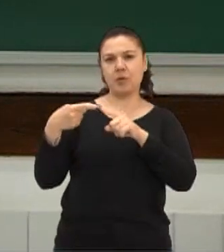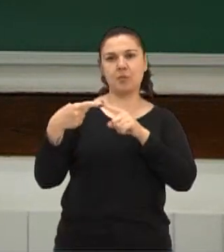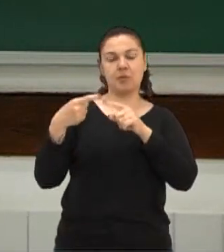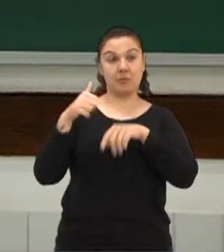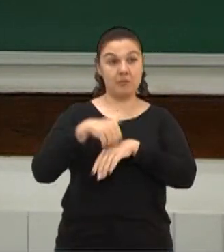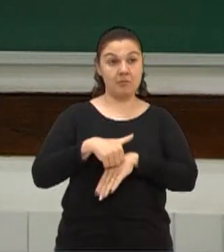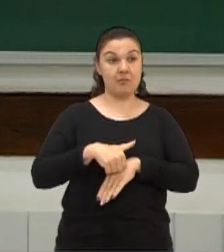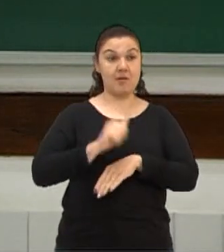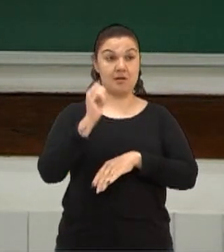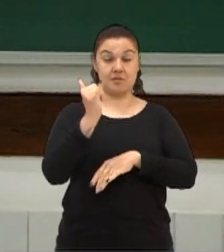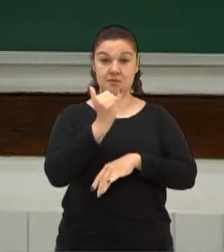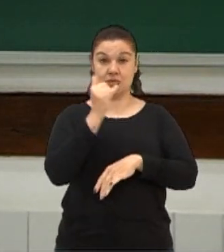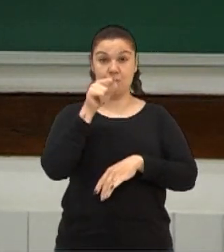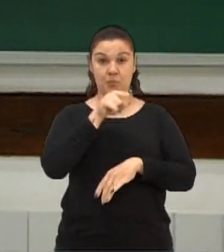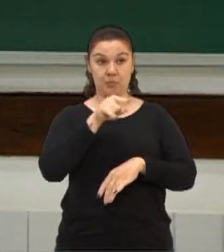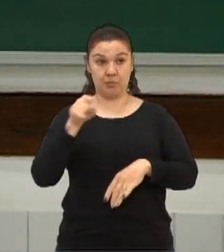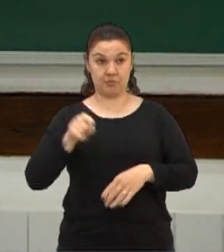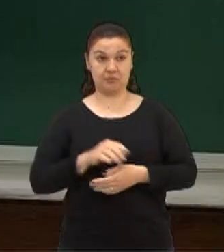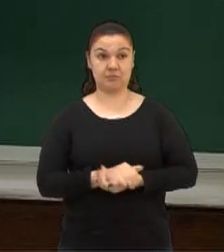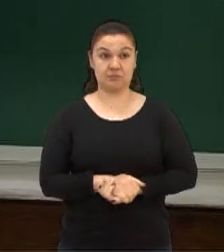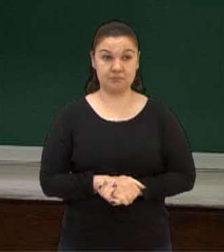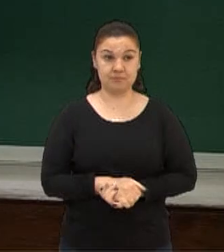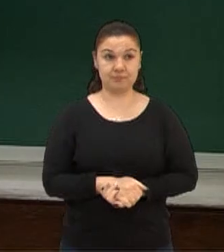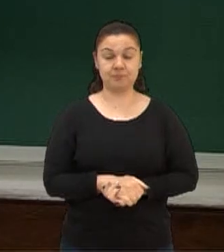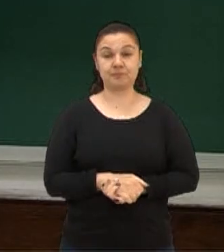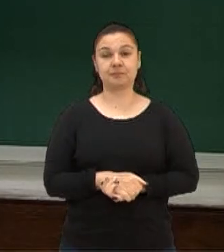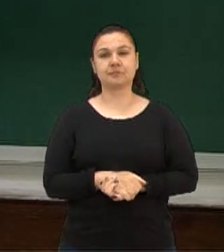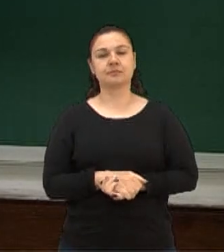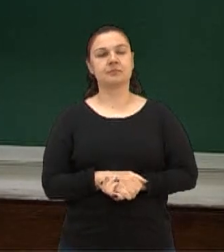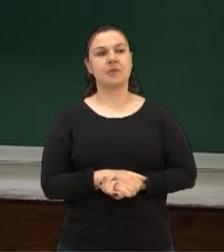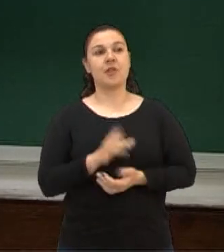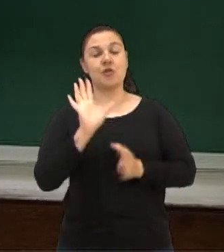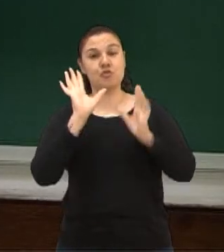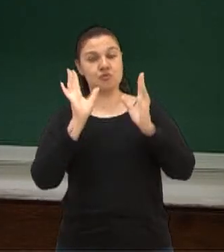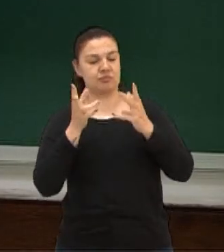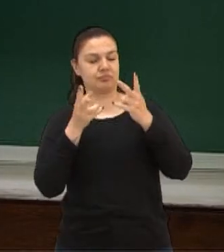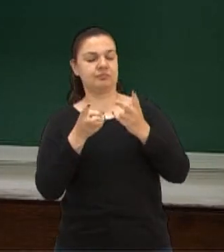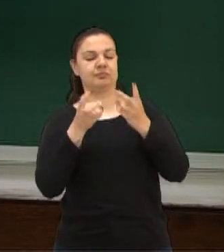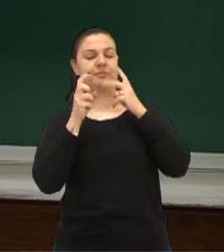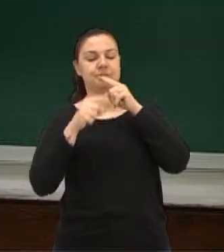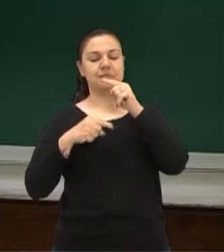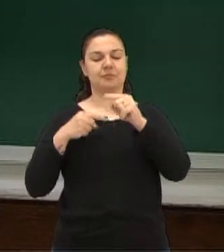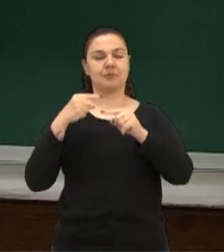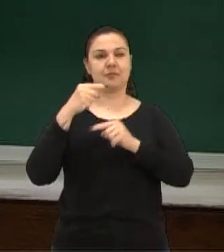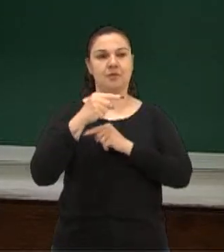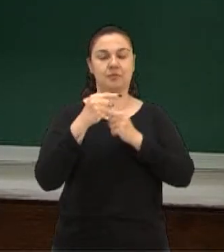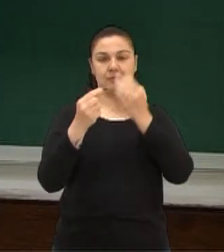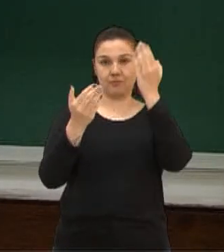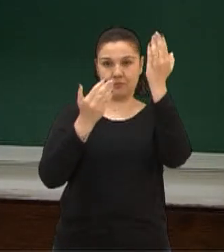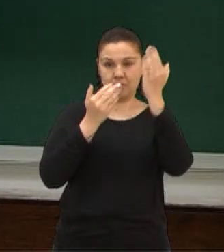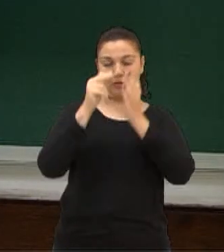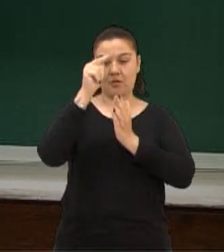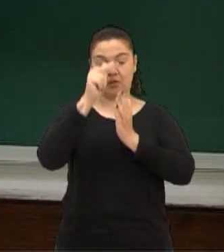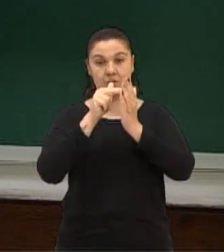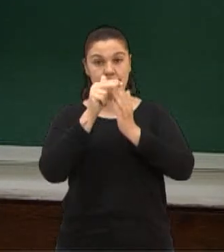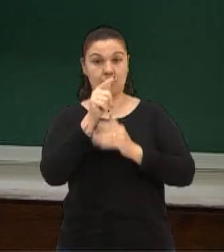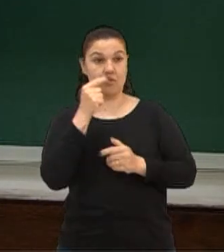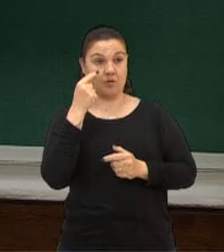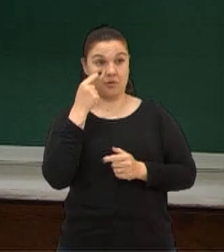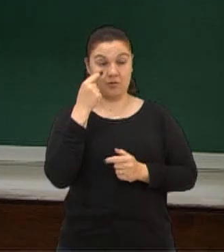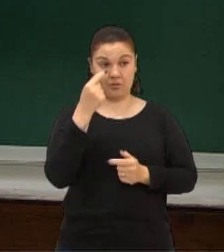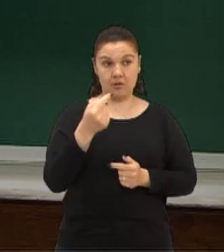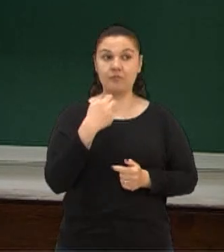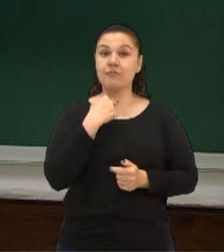algo muito interessante com relação ao tempo. E eu só vou perceber isso fazendo a leitura oral. Então eu tenho